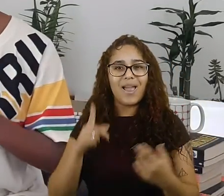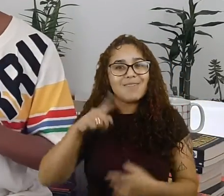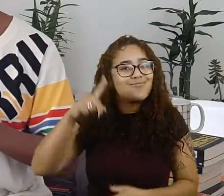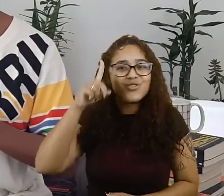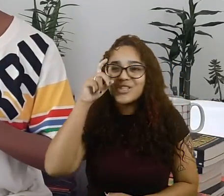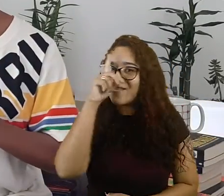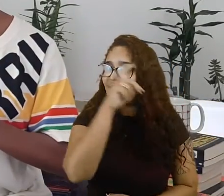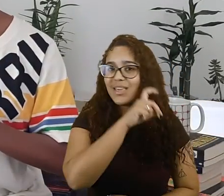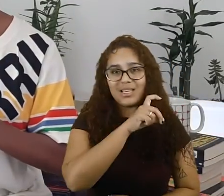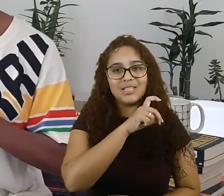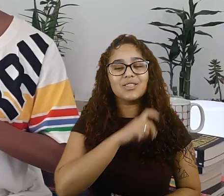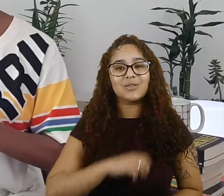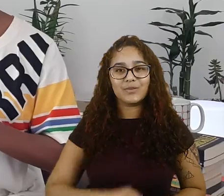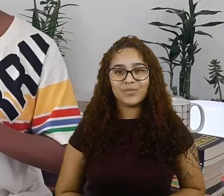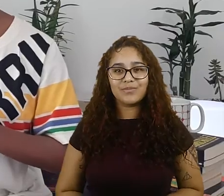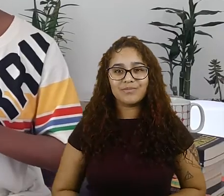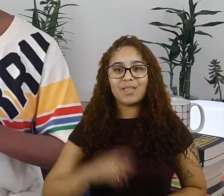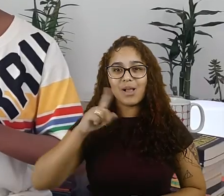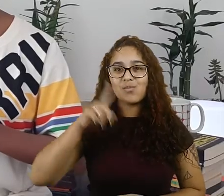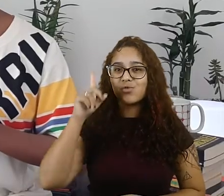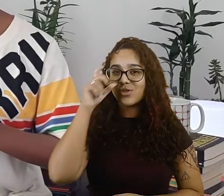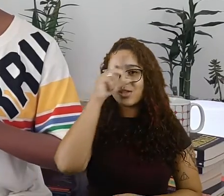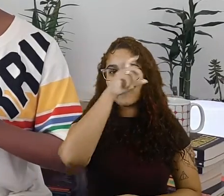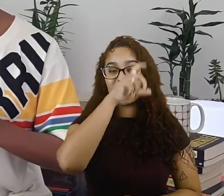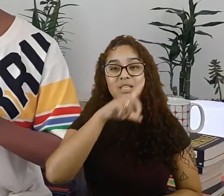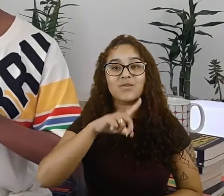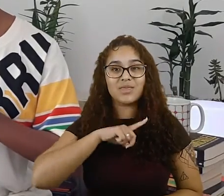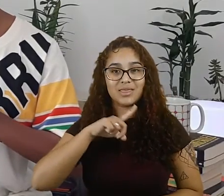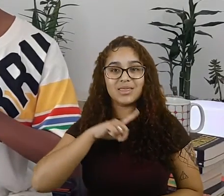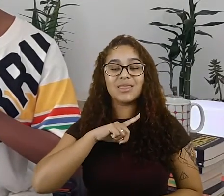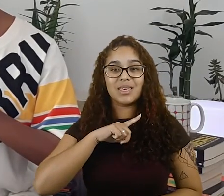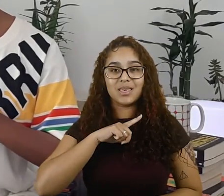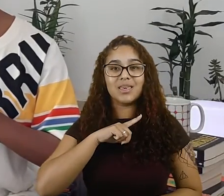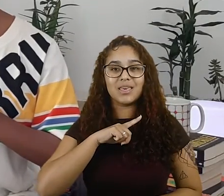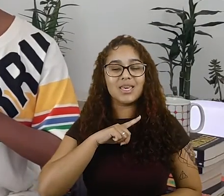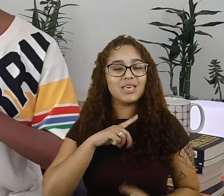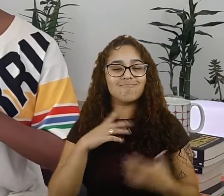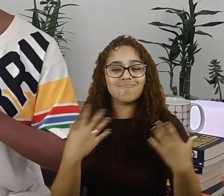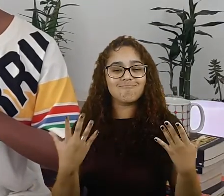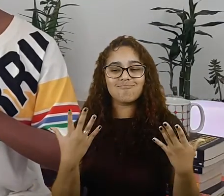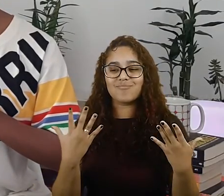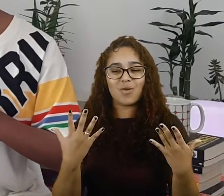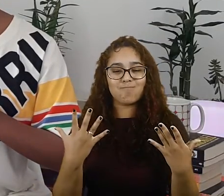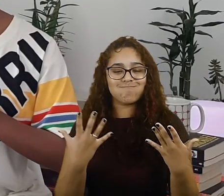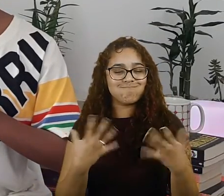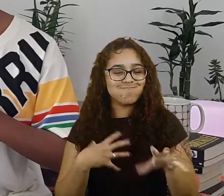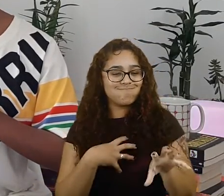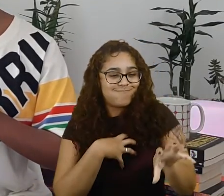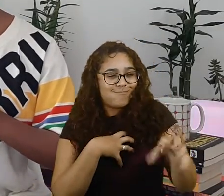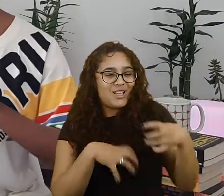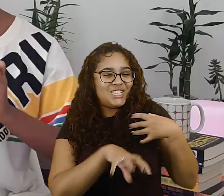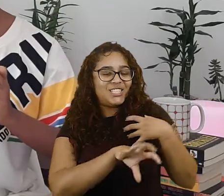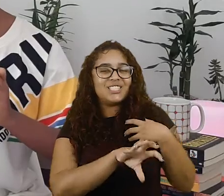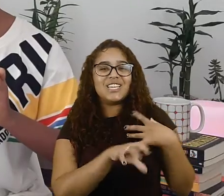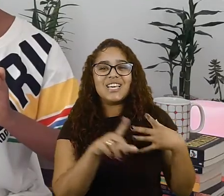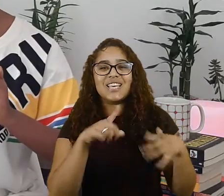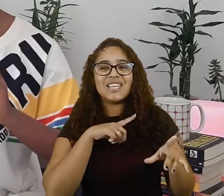pele igual à minha, foi muito difícil. É muito difícil a gente ter